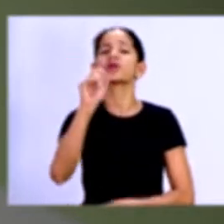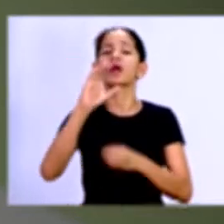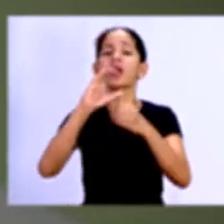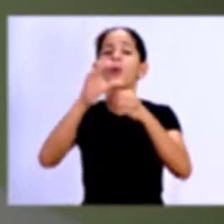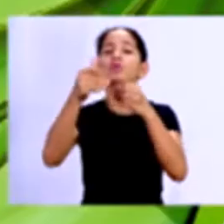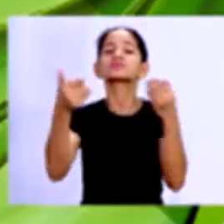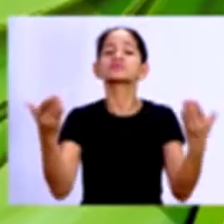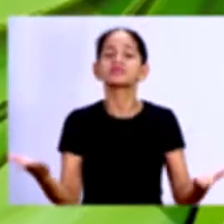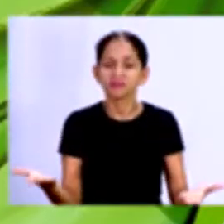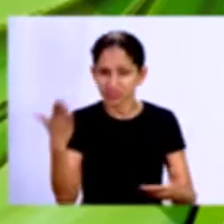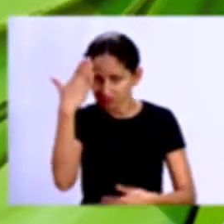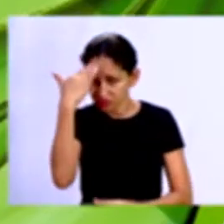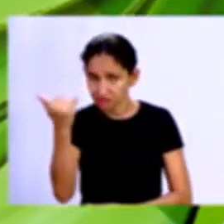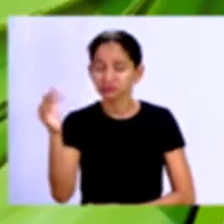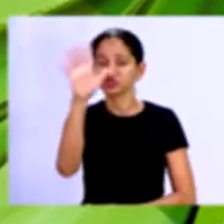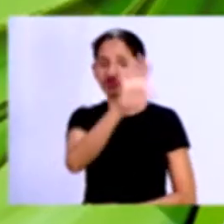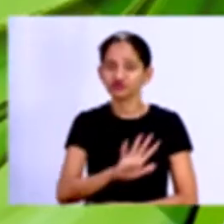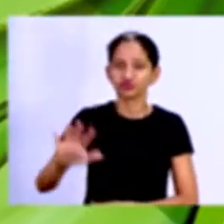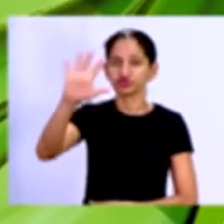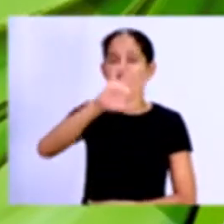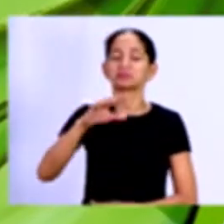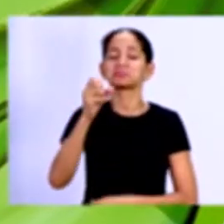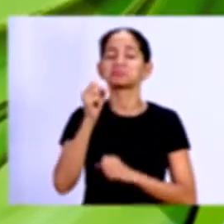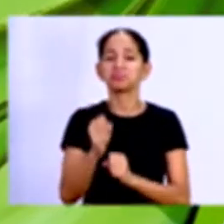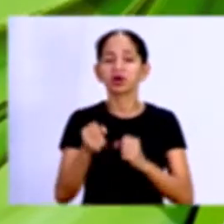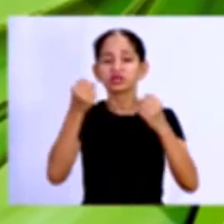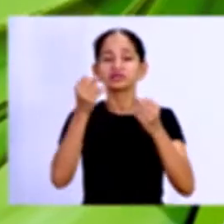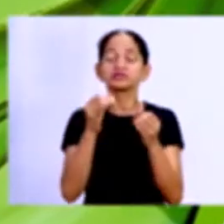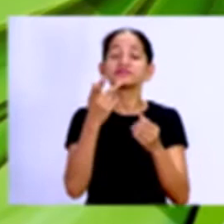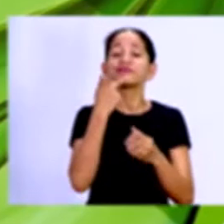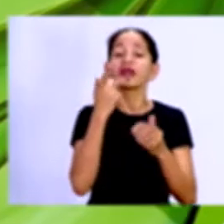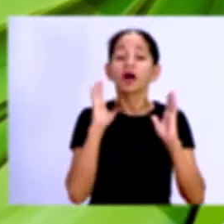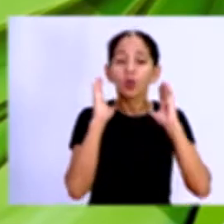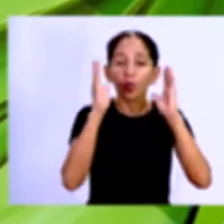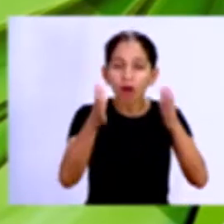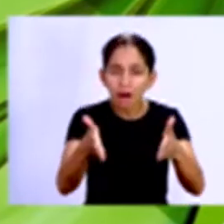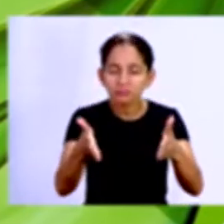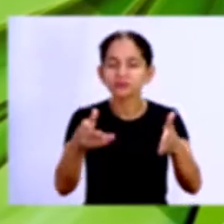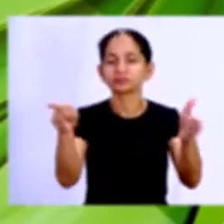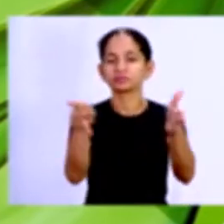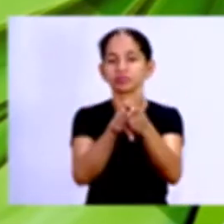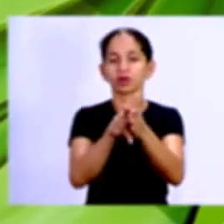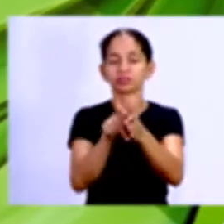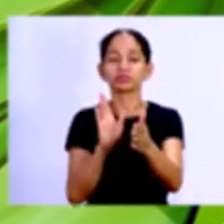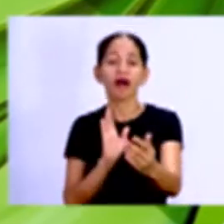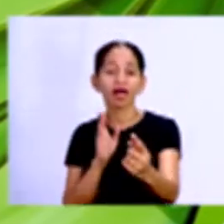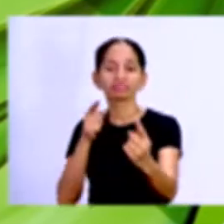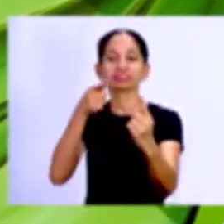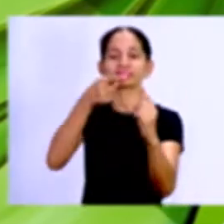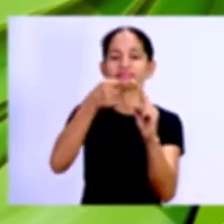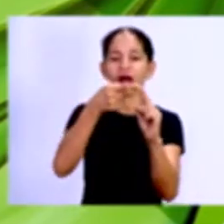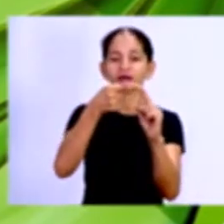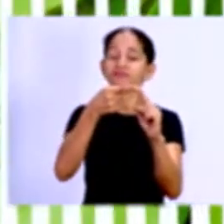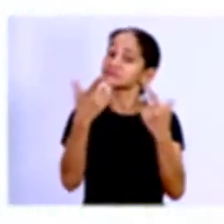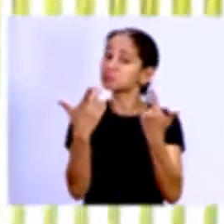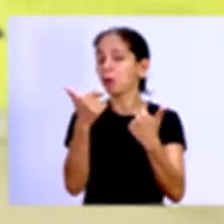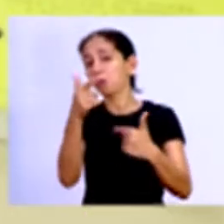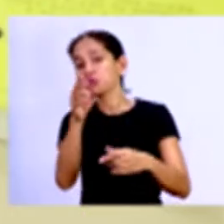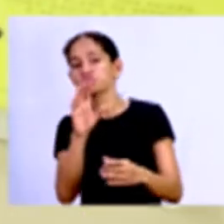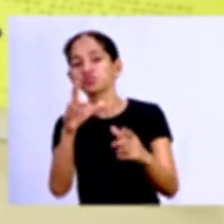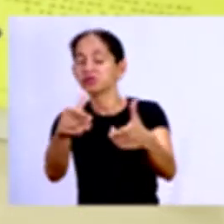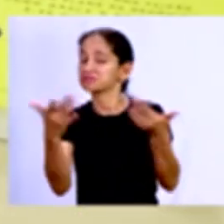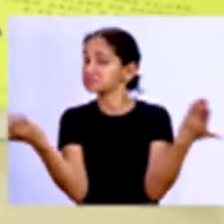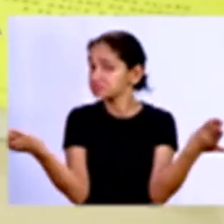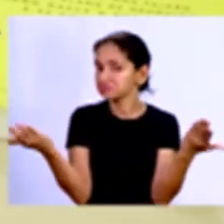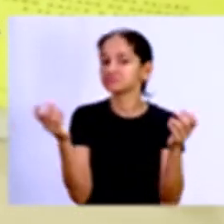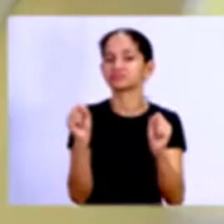dessa palavra? De modo geral, podemos dizer que é um caminho que percorremos até um determinado ponto ou lugar. Por